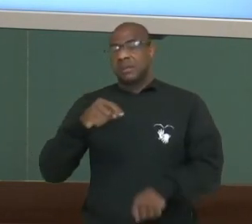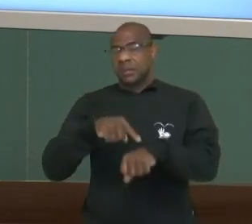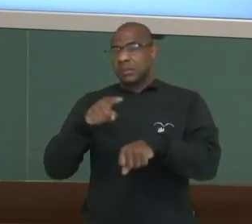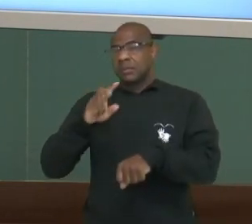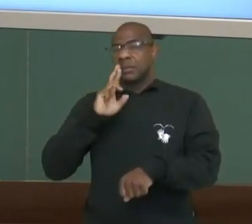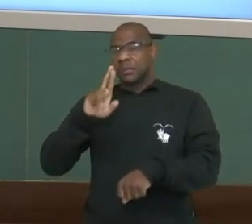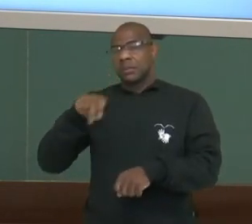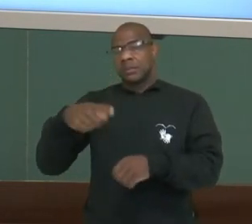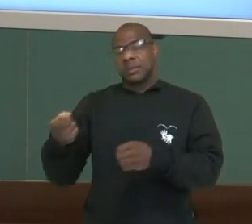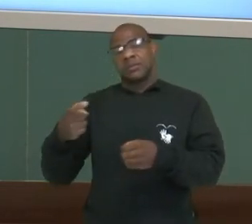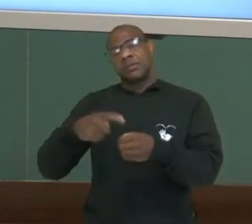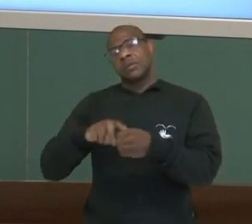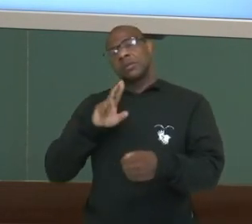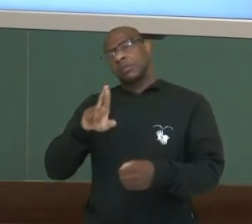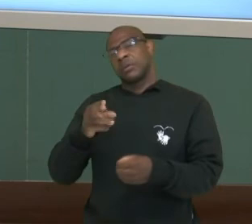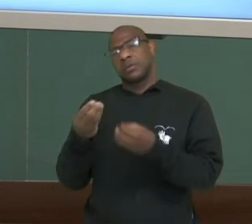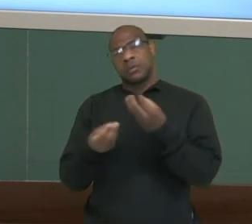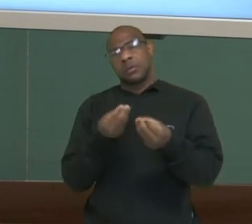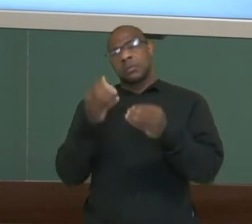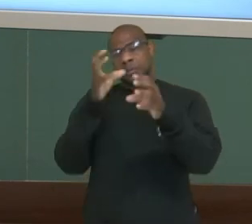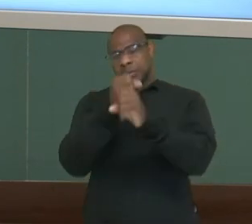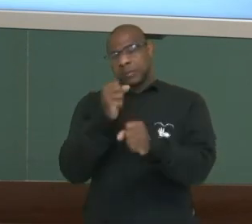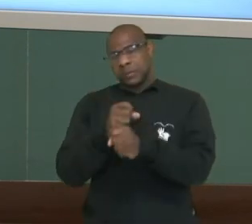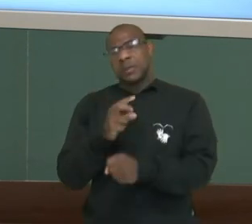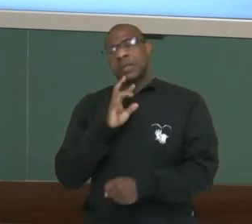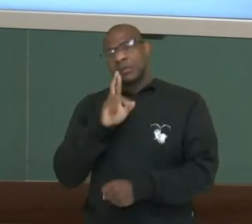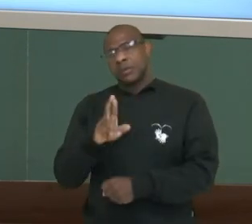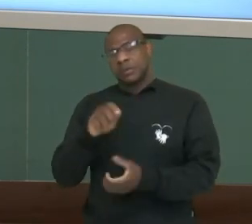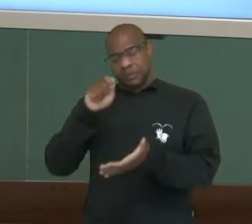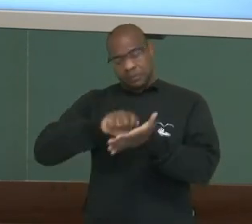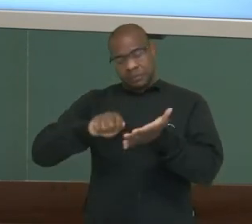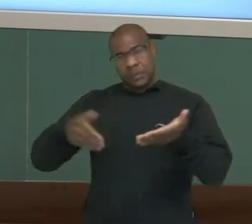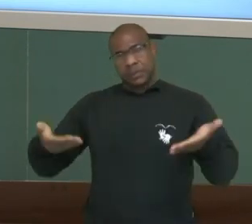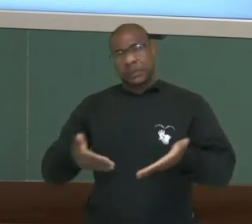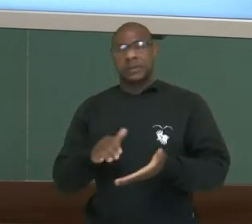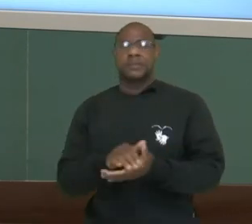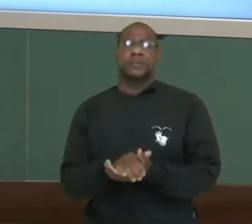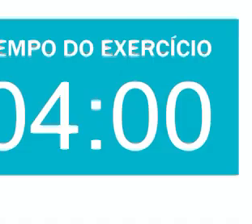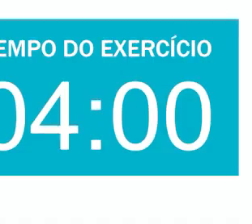já voltamos verificar a resposta que vocês obtiveram.